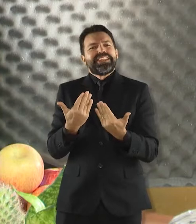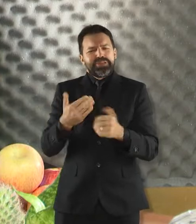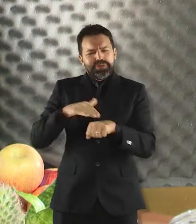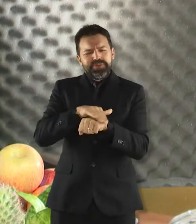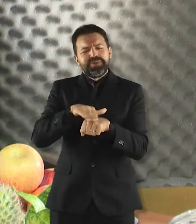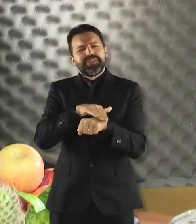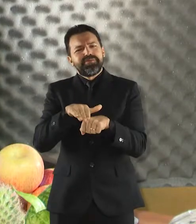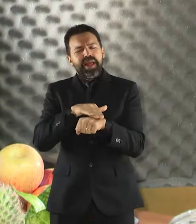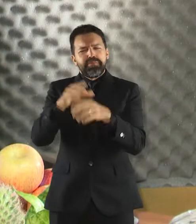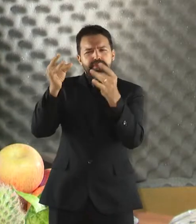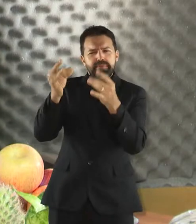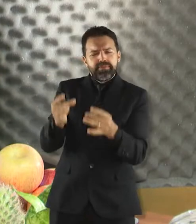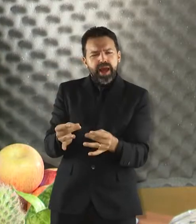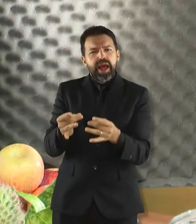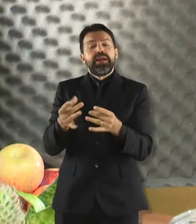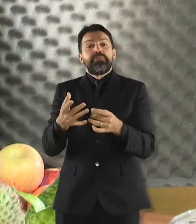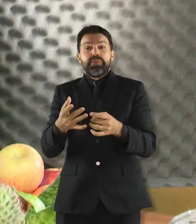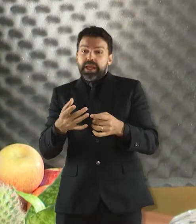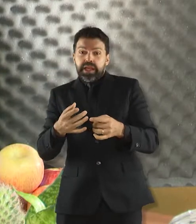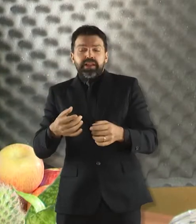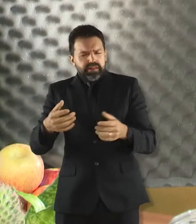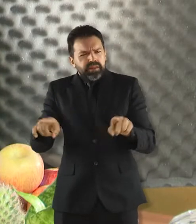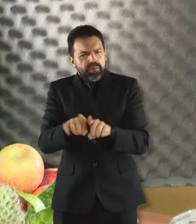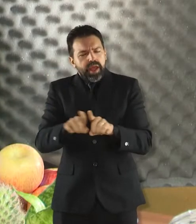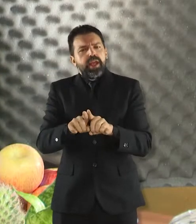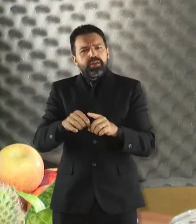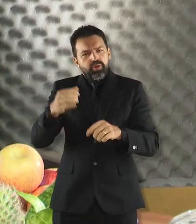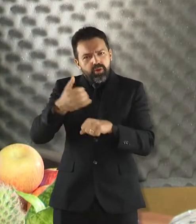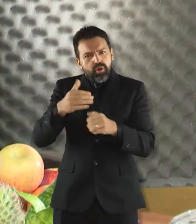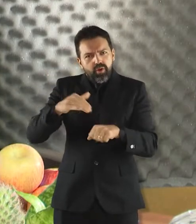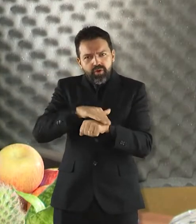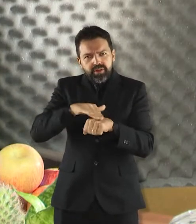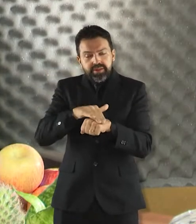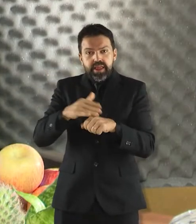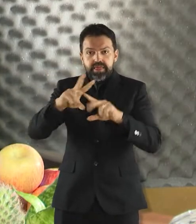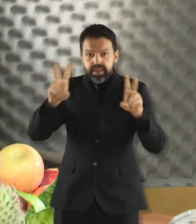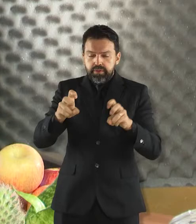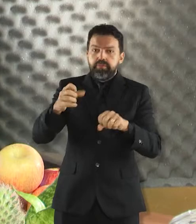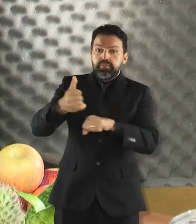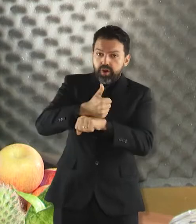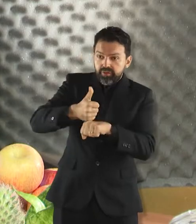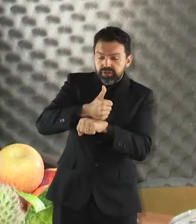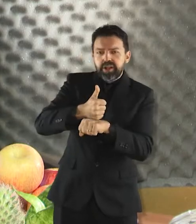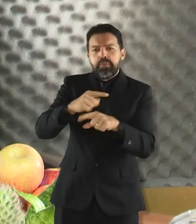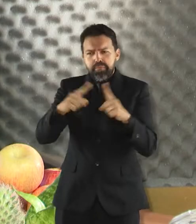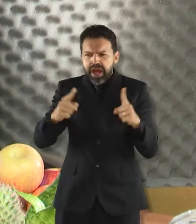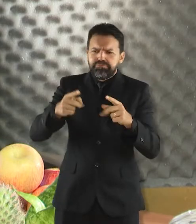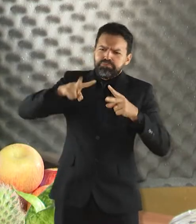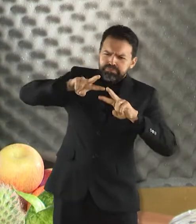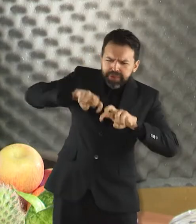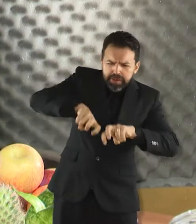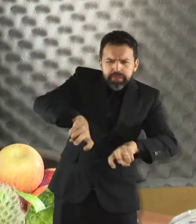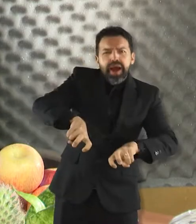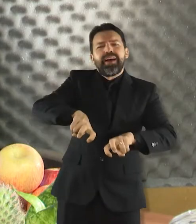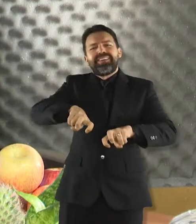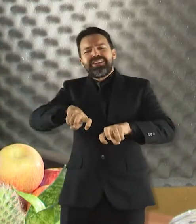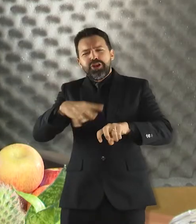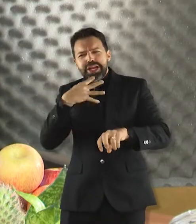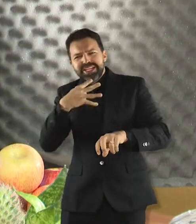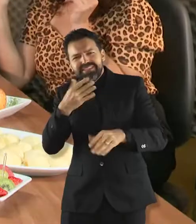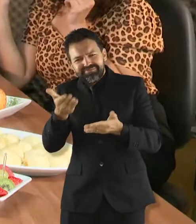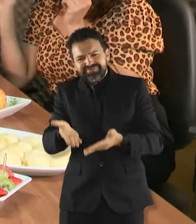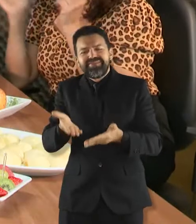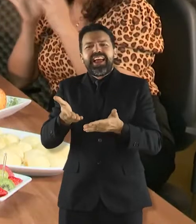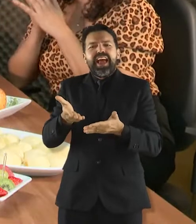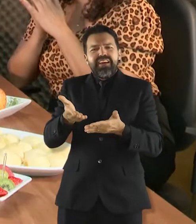na vida profissional, que é muito importante também, né? Mas a gente queria saber um pouquinho aqui da tua trajetória, né? Como foi essa trajetória